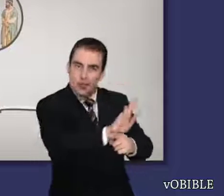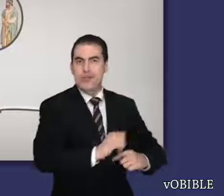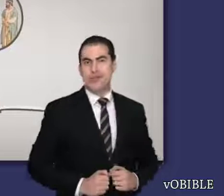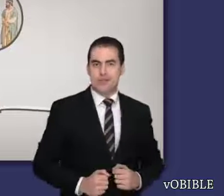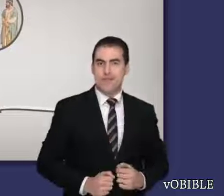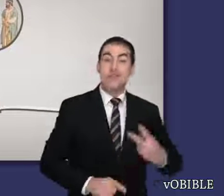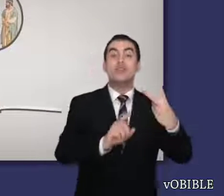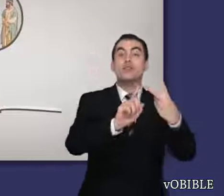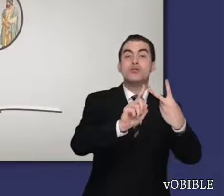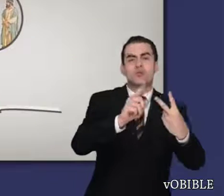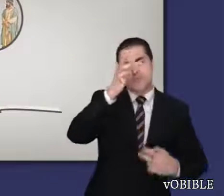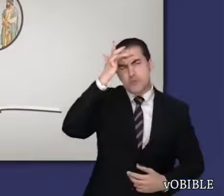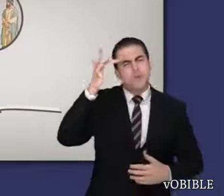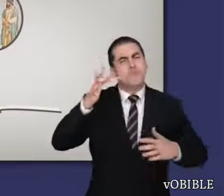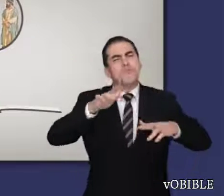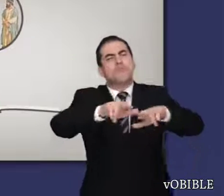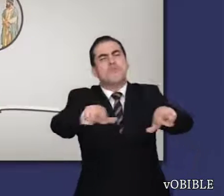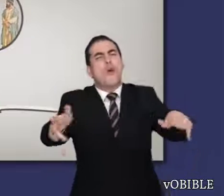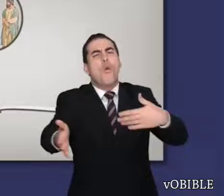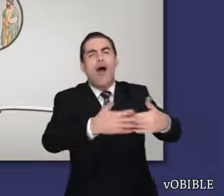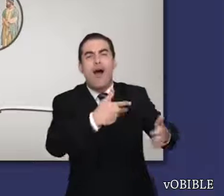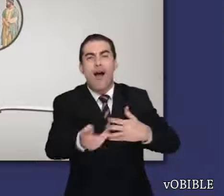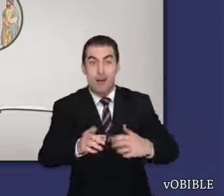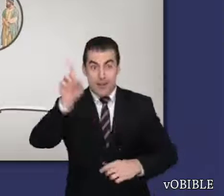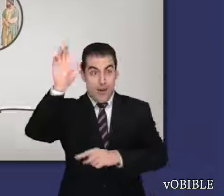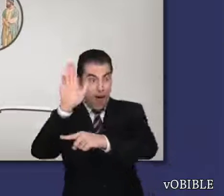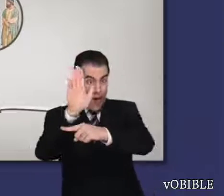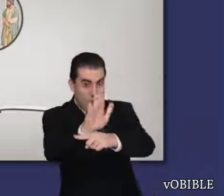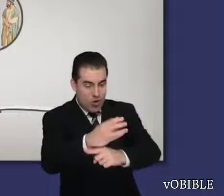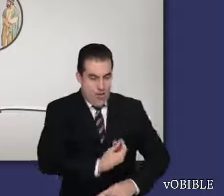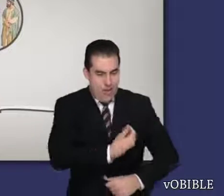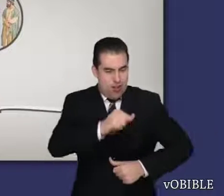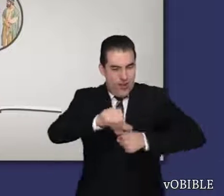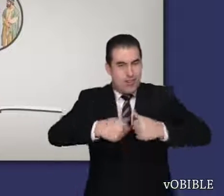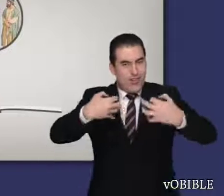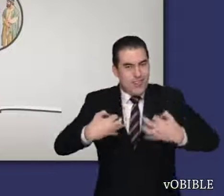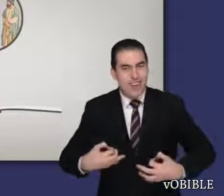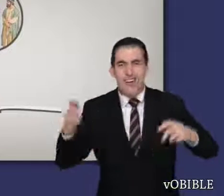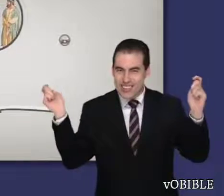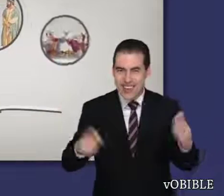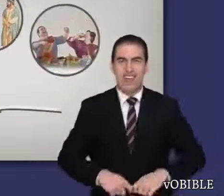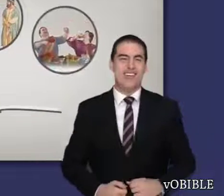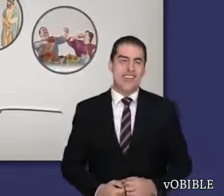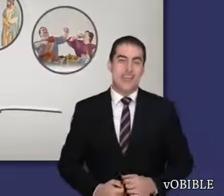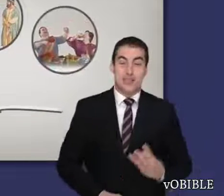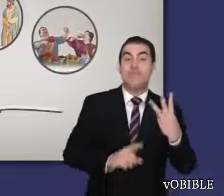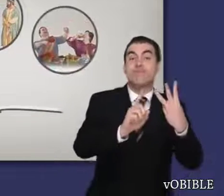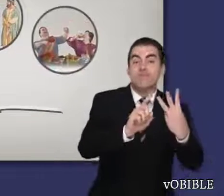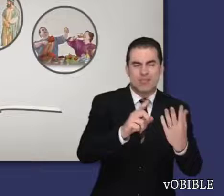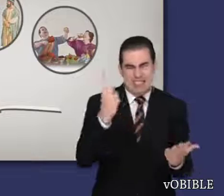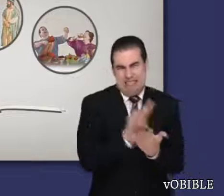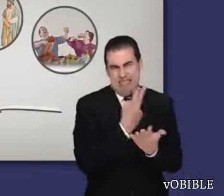Que o Espírito de Deus pode atrair as pessoas e ajudá-las a desenvolver a personalidade de Cristo. E que todos